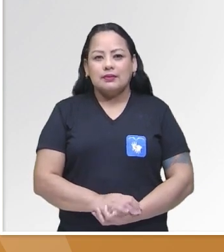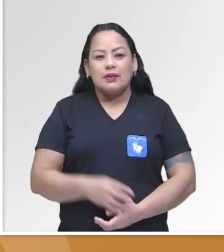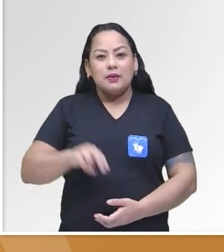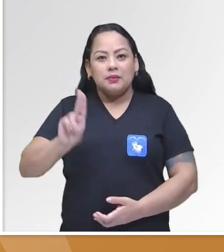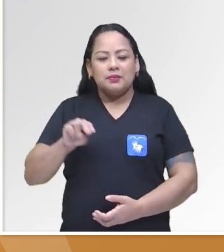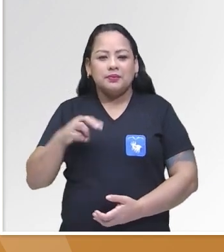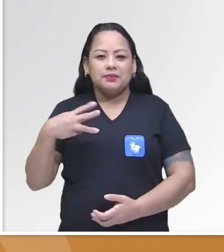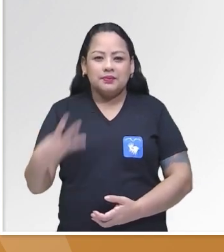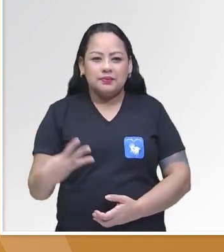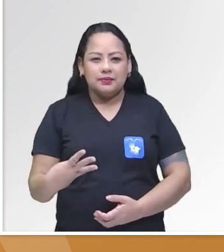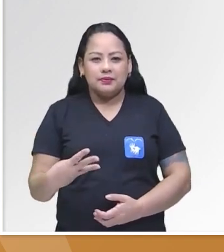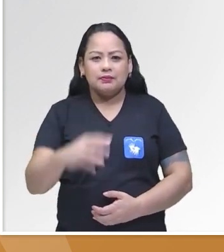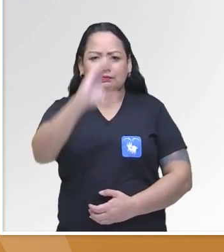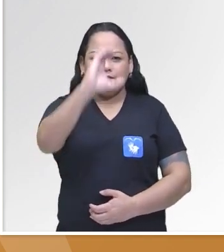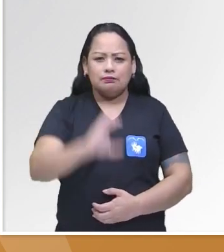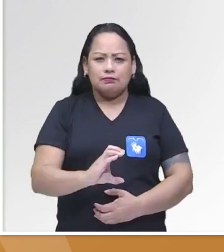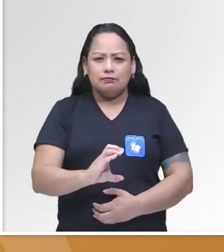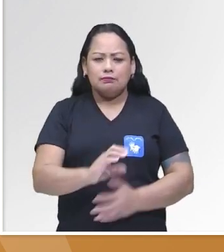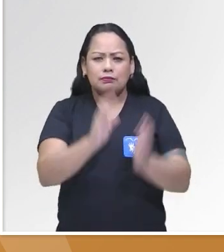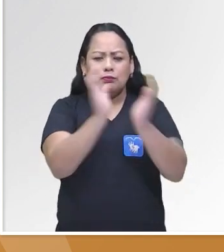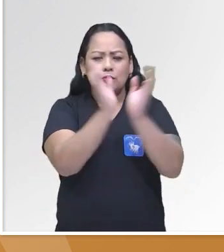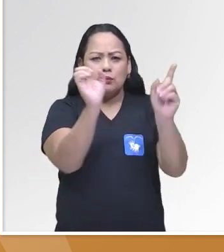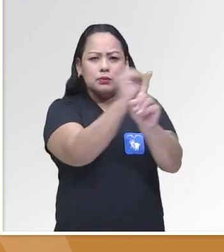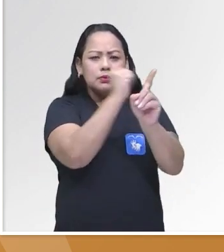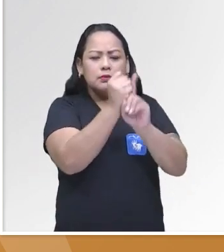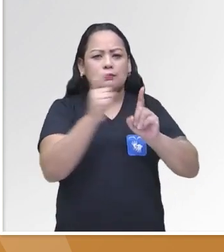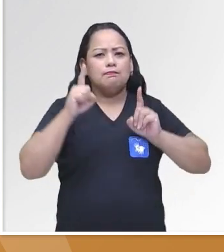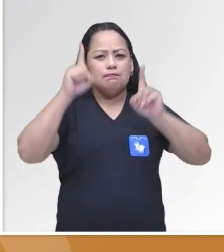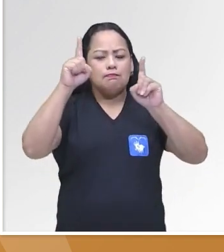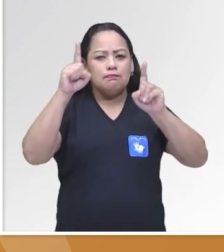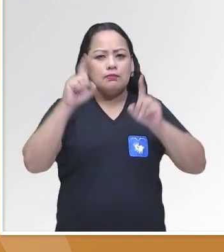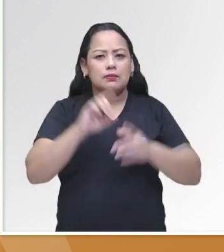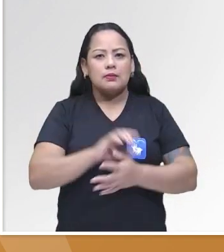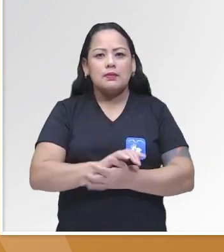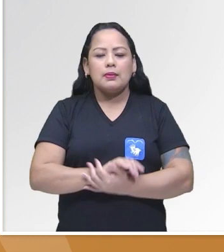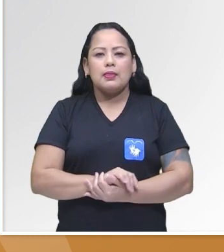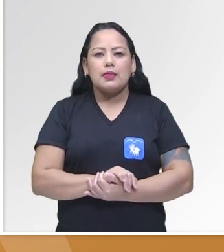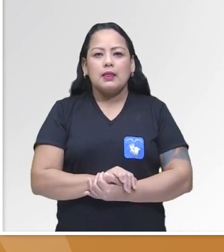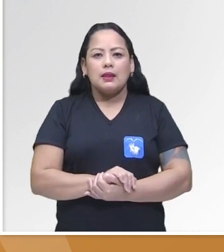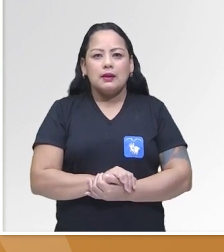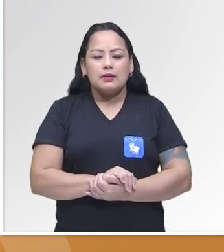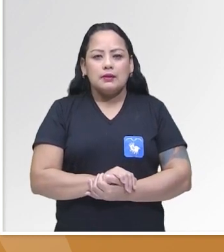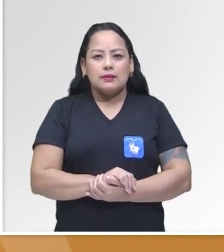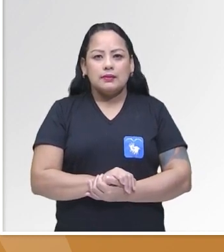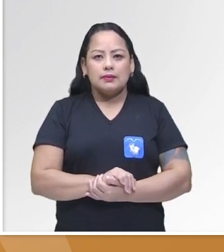Unidade 3. Cidadania e movimentos sociais.